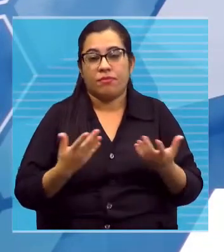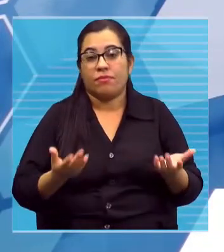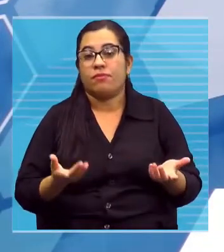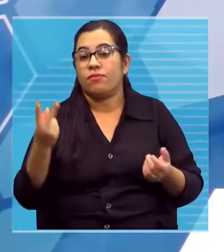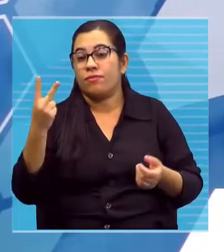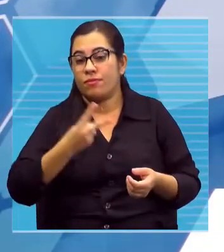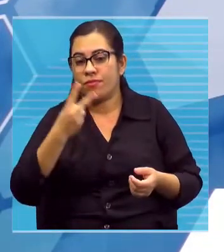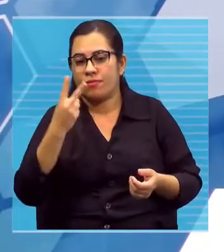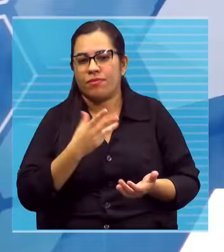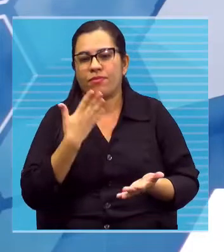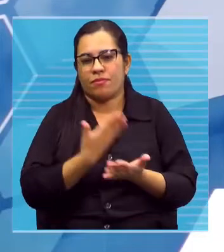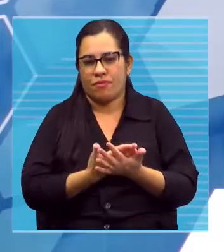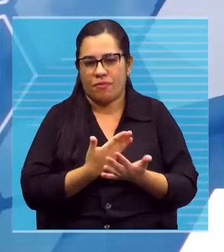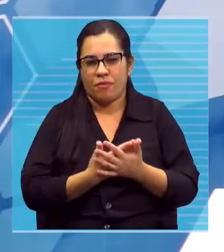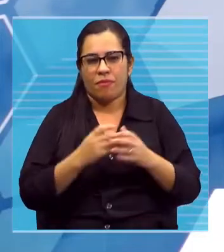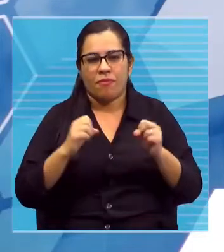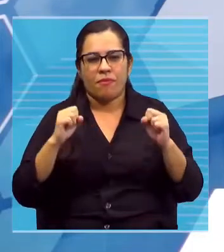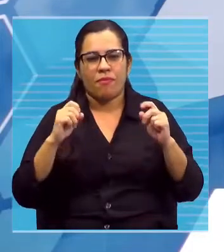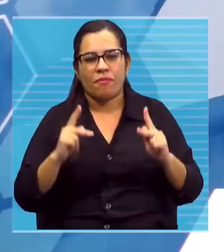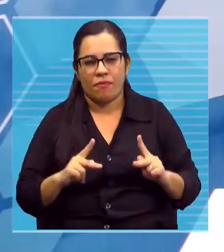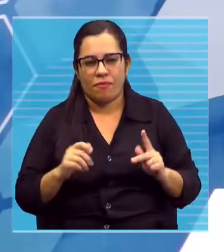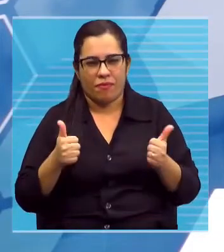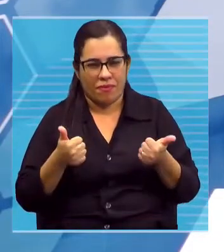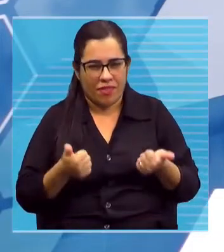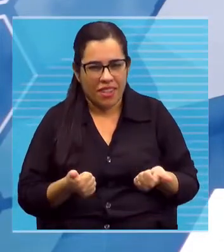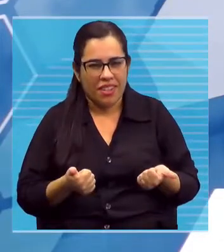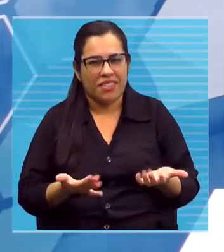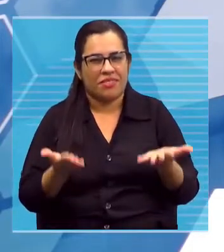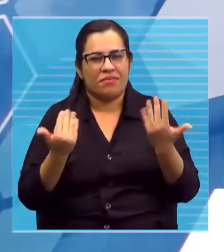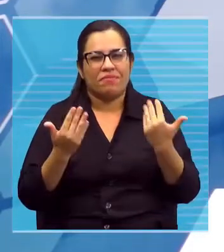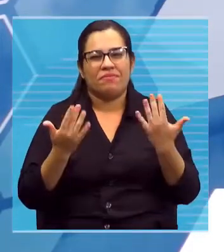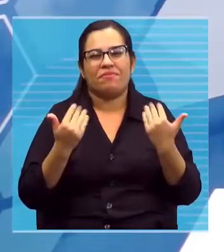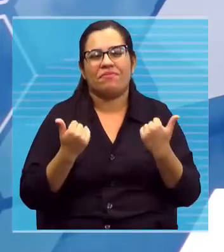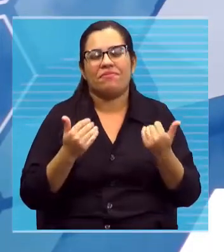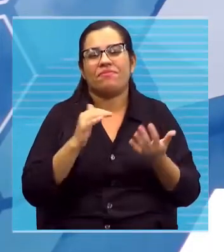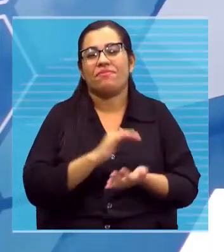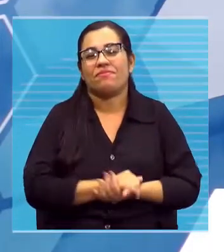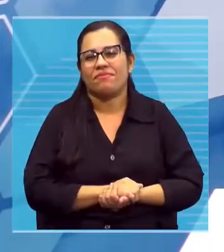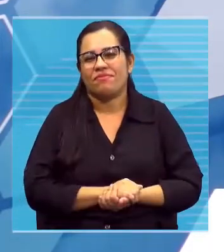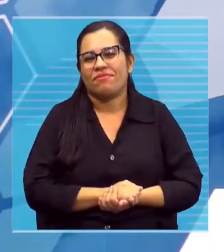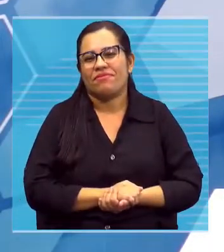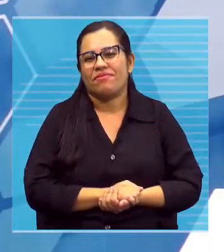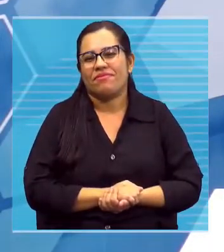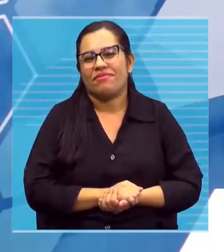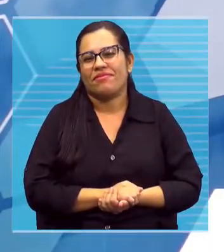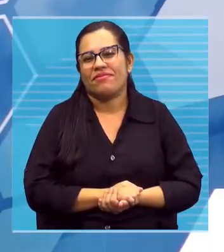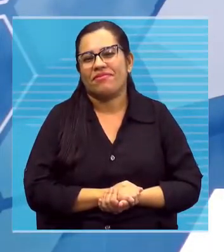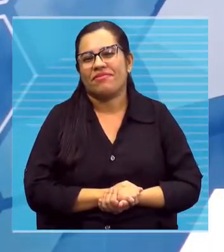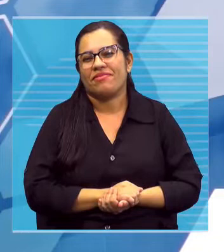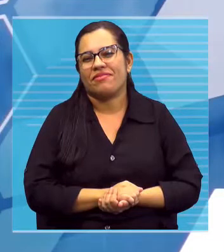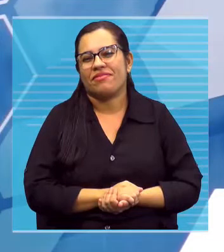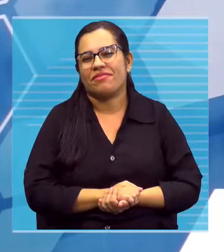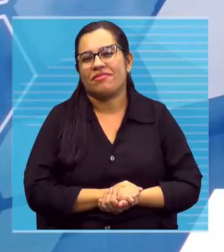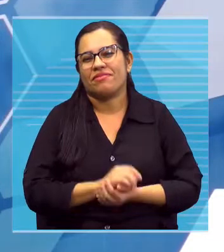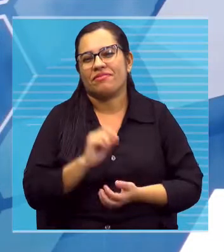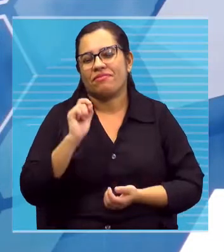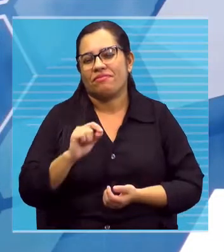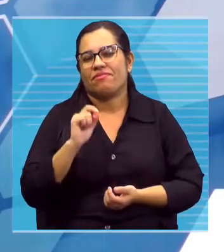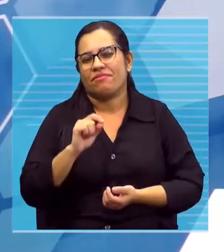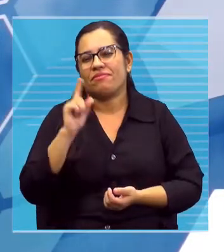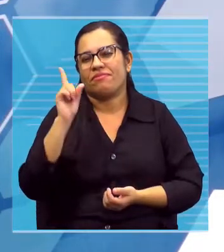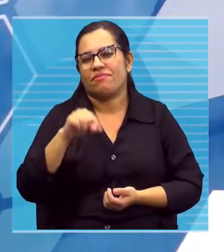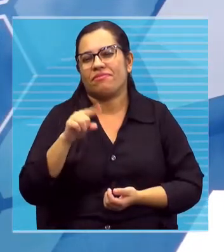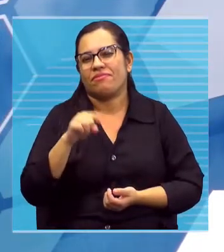Para nossa segunda aula pai chama em nossa segunda aula de